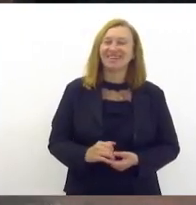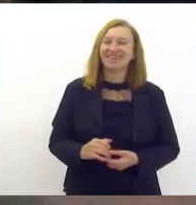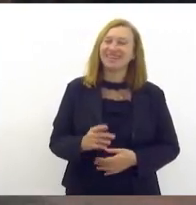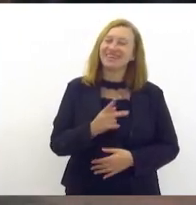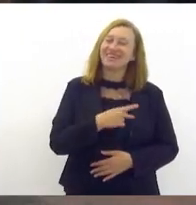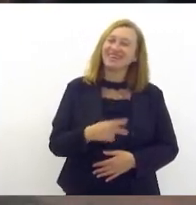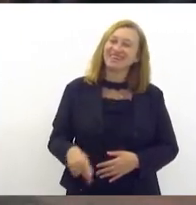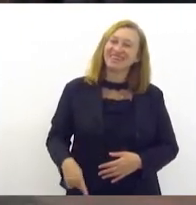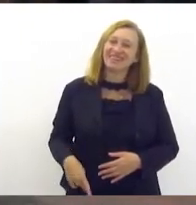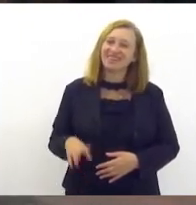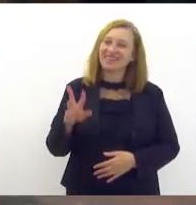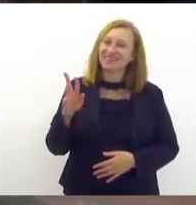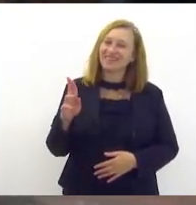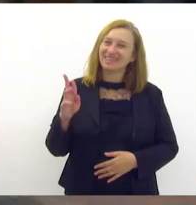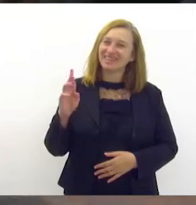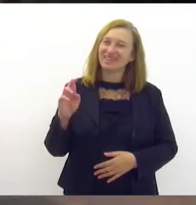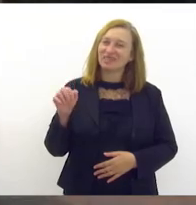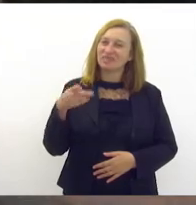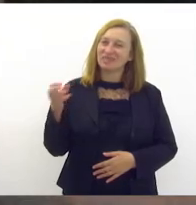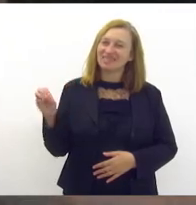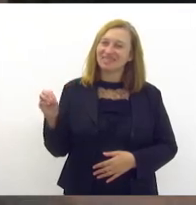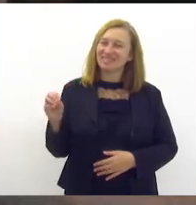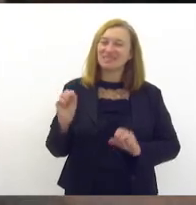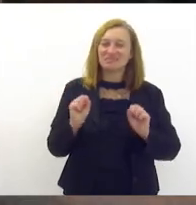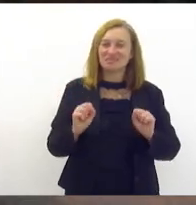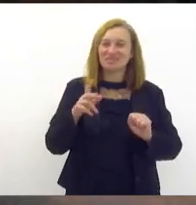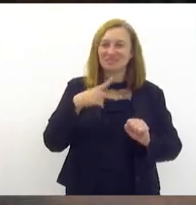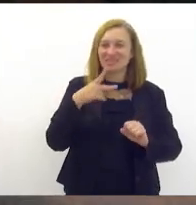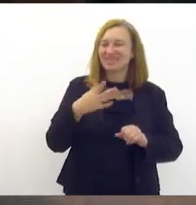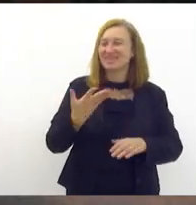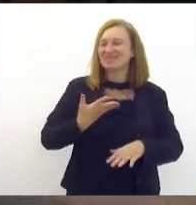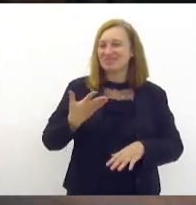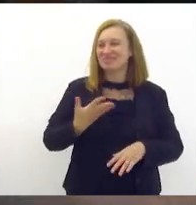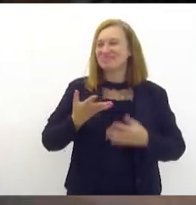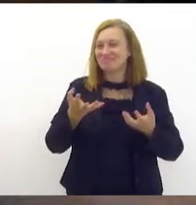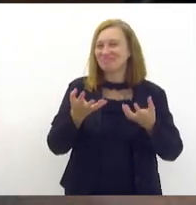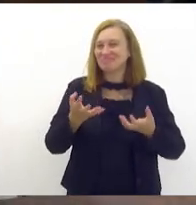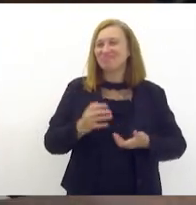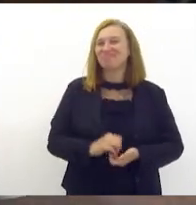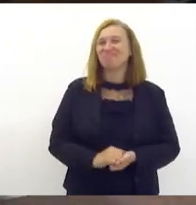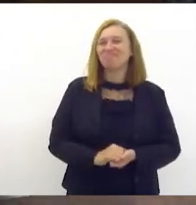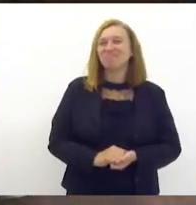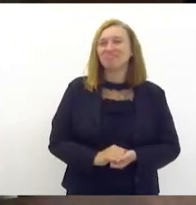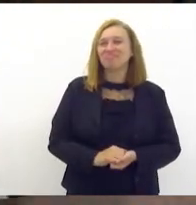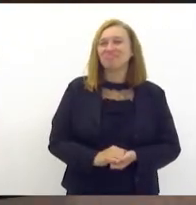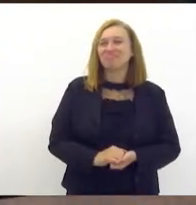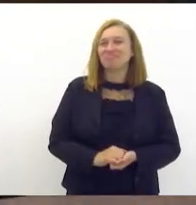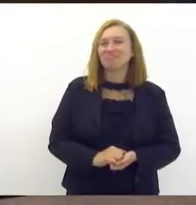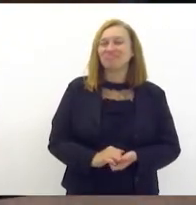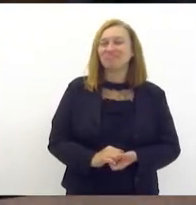Presidente Brazão. Pode falar. E demais colegas, eu quero